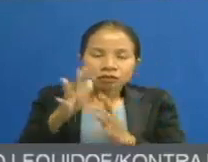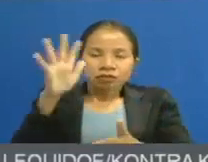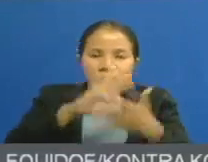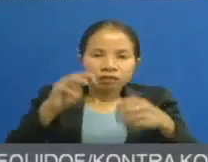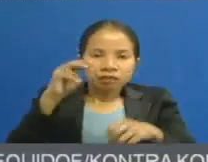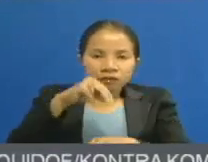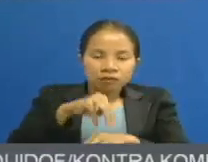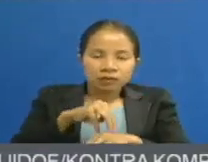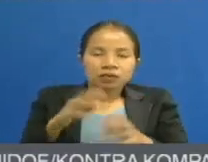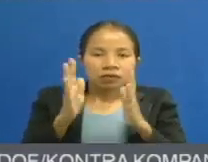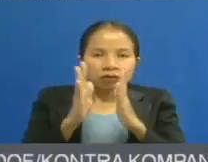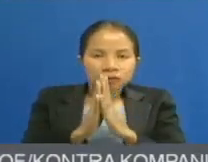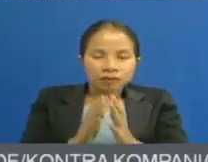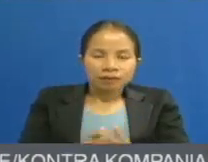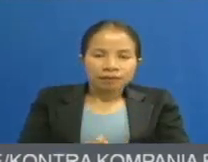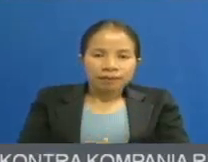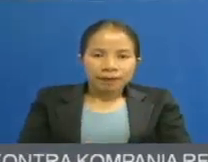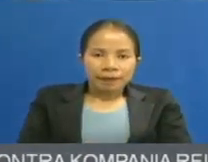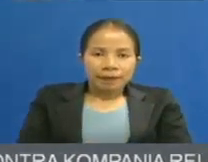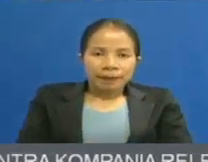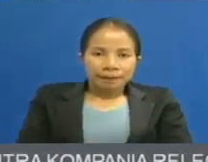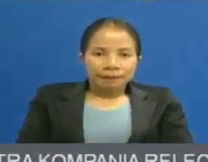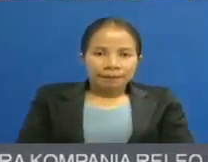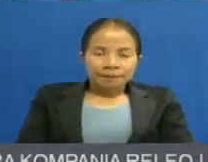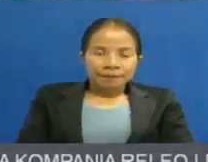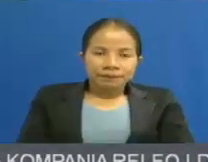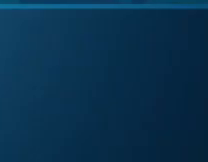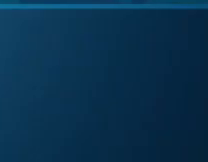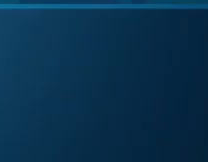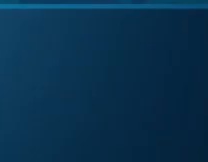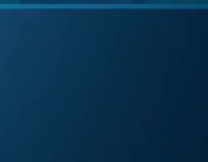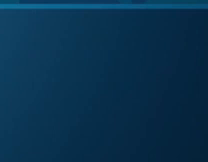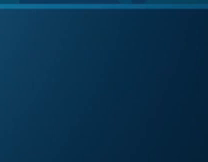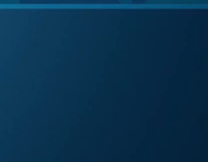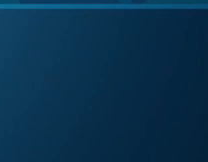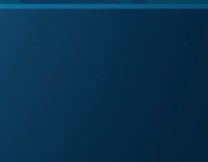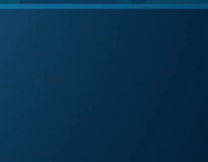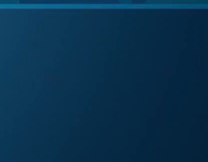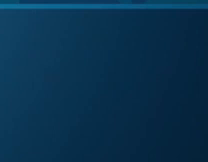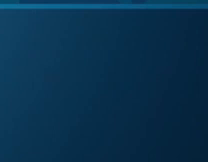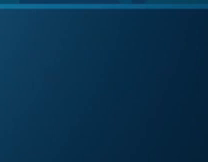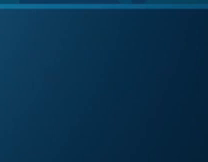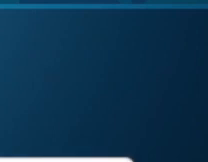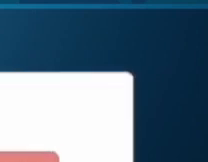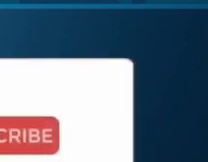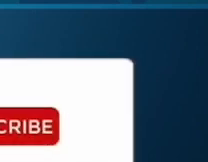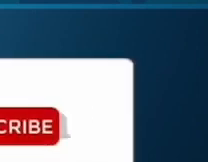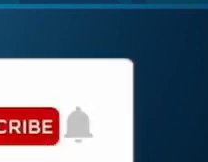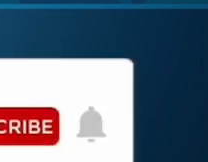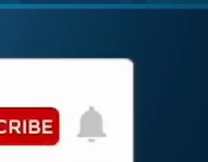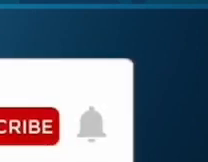catequese. Husi Atauro Miguel Jesus, ba RTTL. Atu retang informação factuais